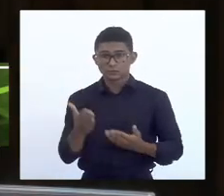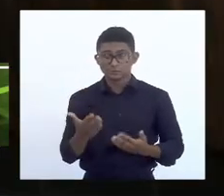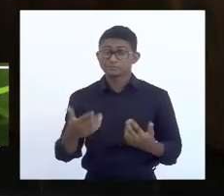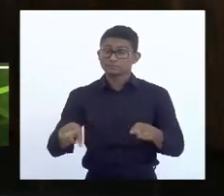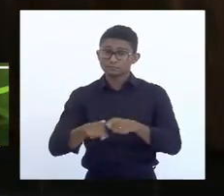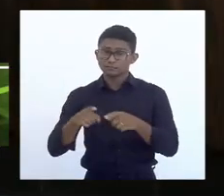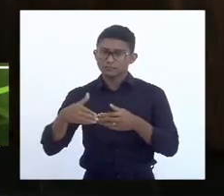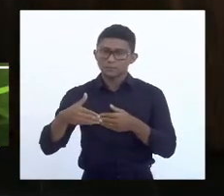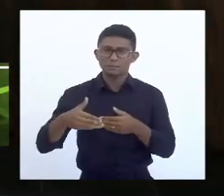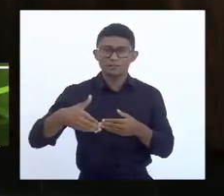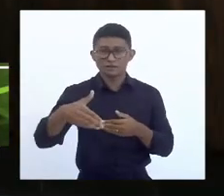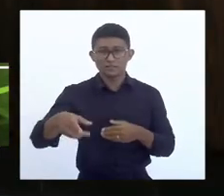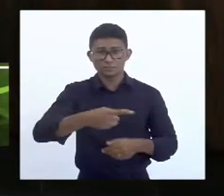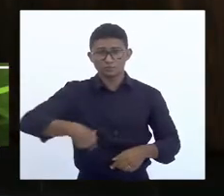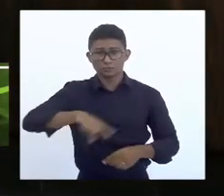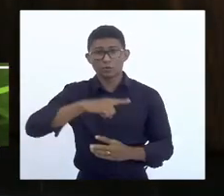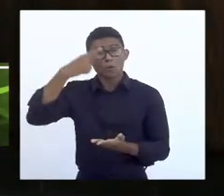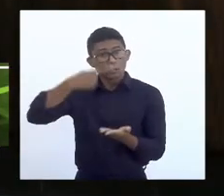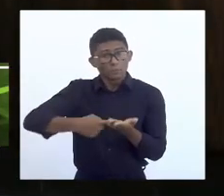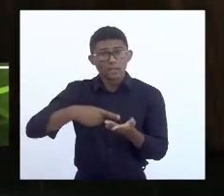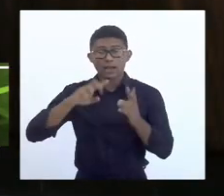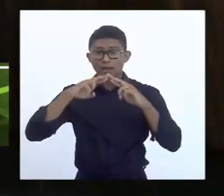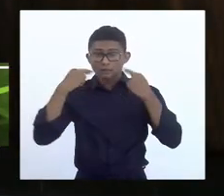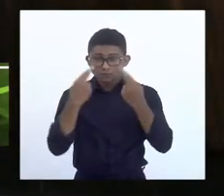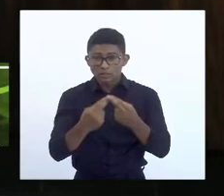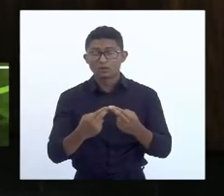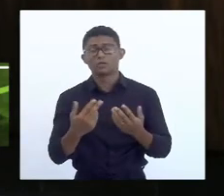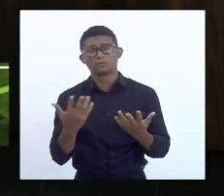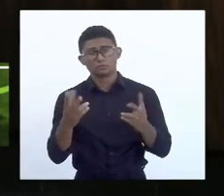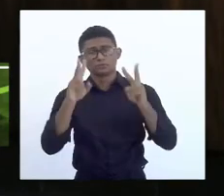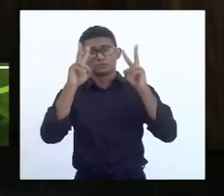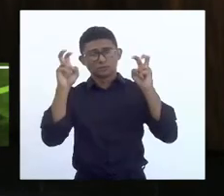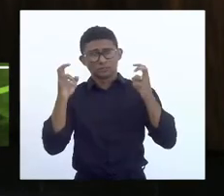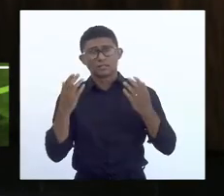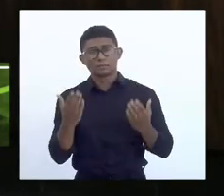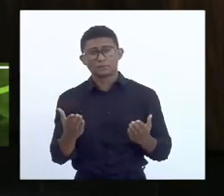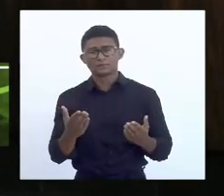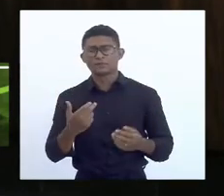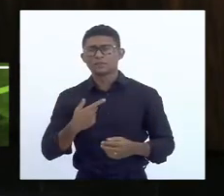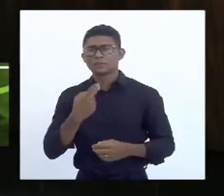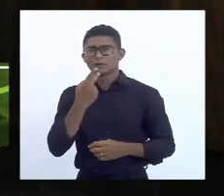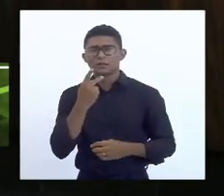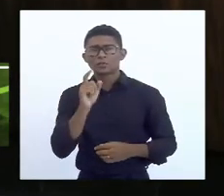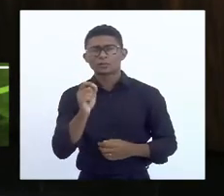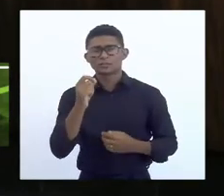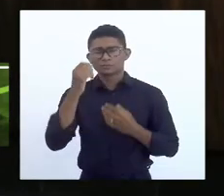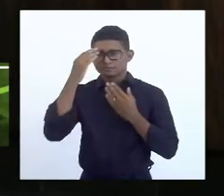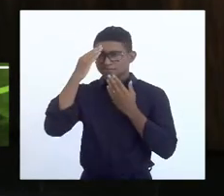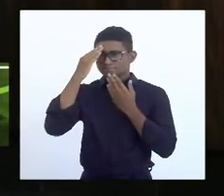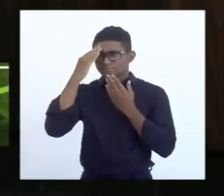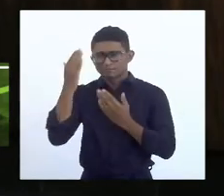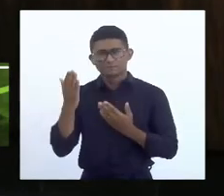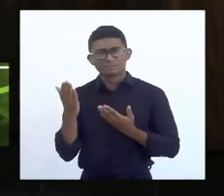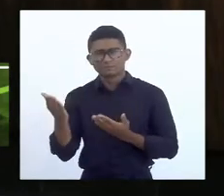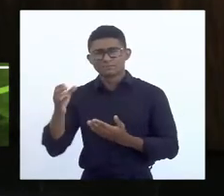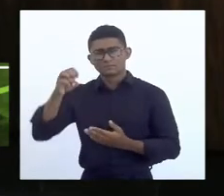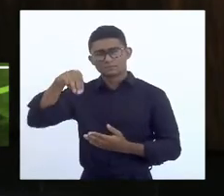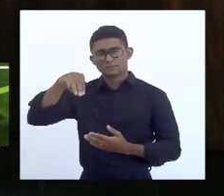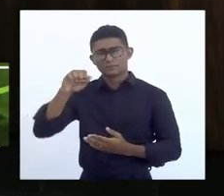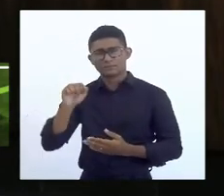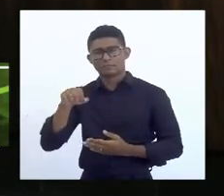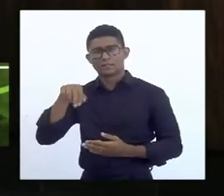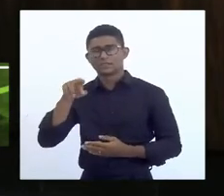encontro sobre isso. E quero dizer aqui, Manu, agradecer a você, desde o primeiro